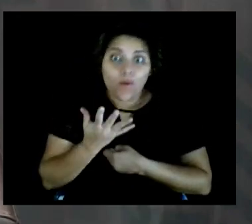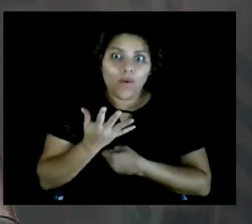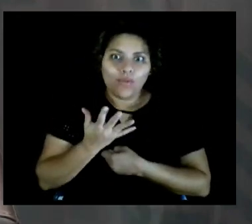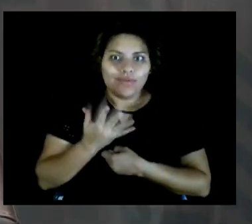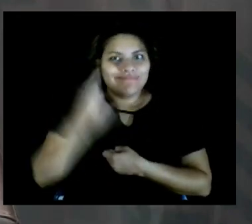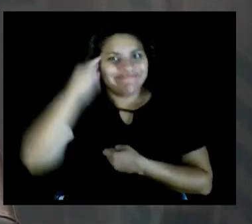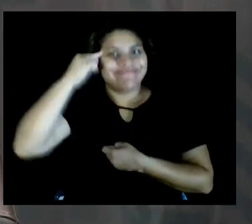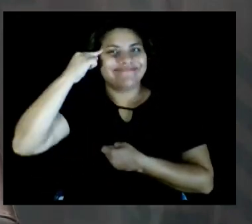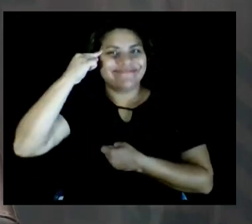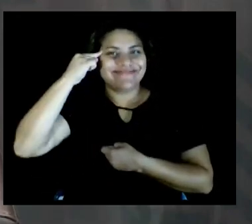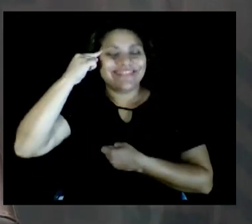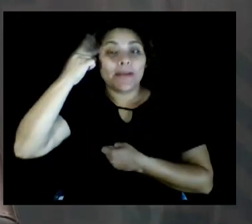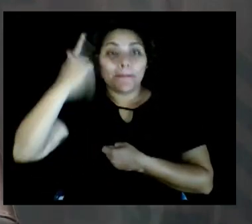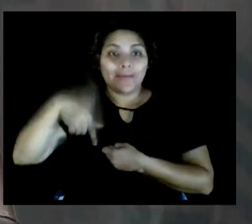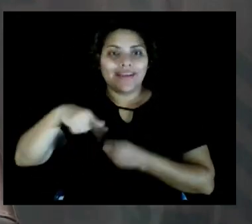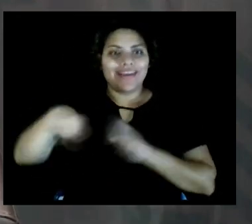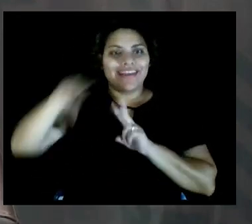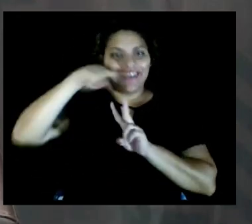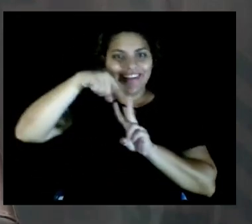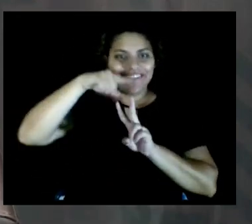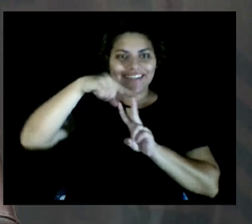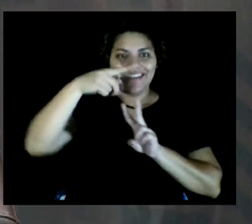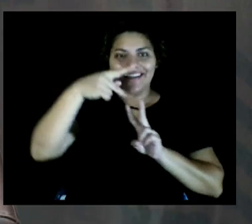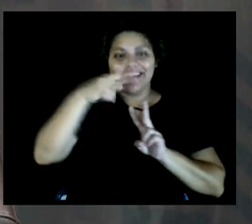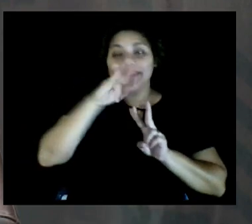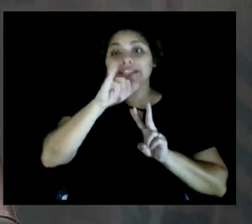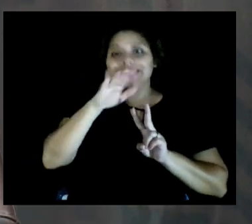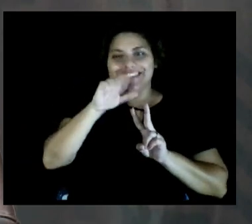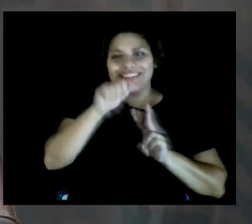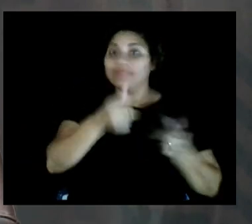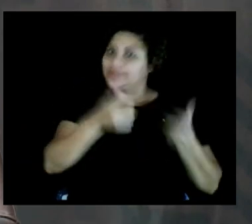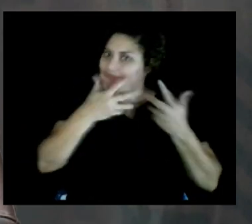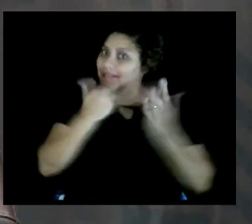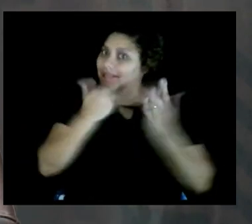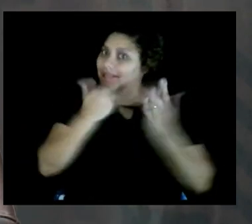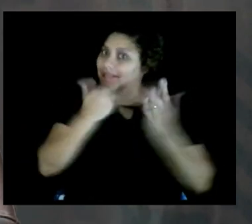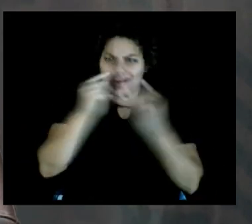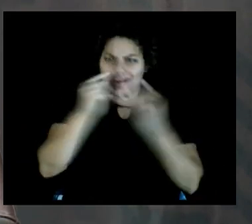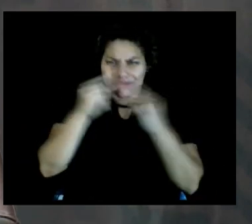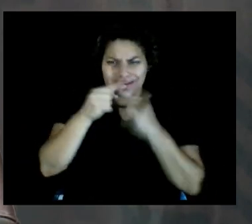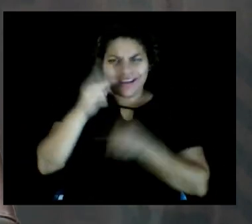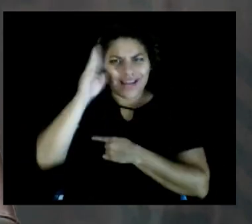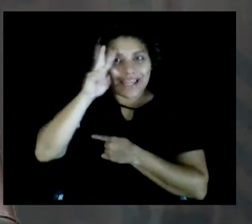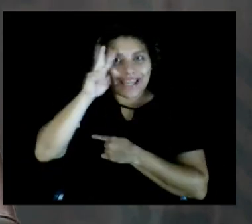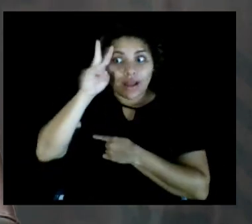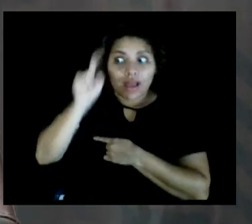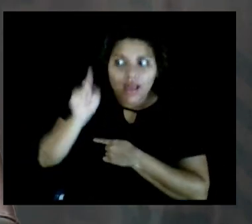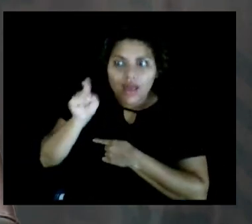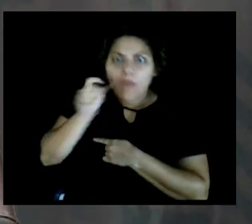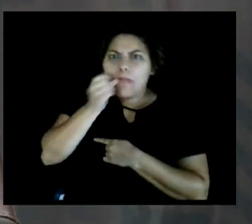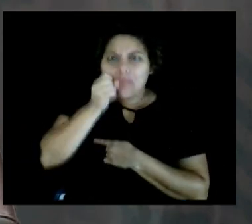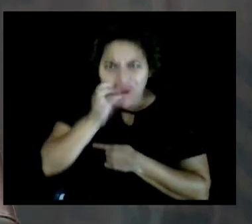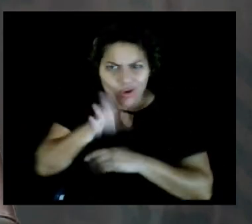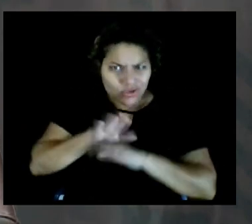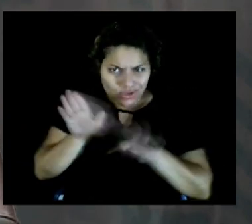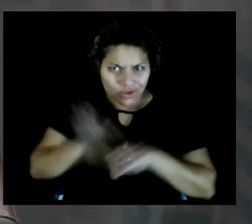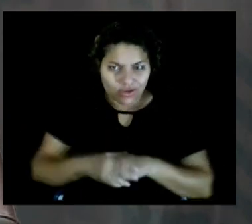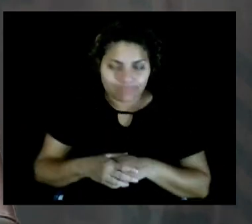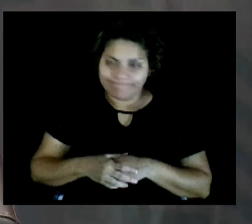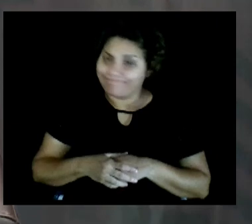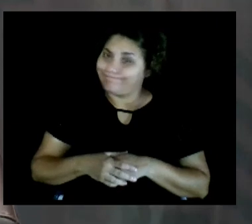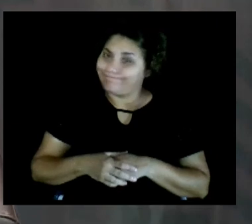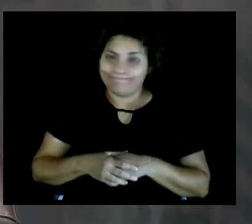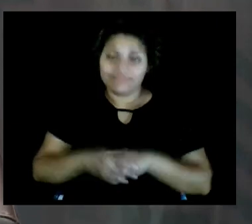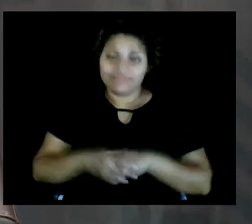me acompanhar, né, para explicar que nem sempre essas lembranças são boas também, tá? Então a gente precisa saber